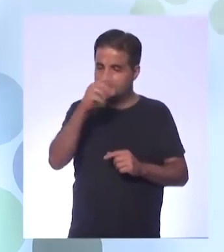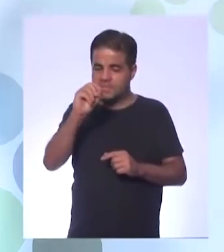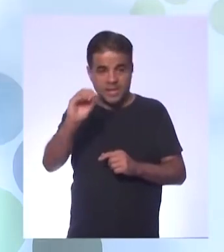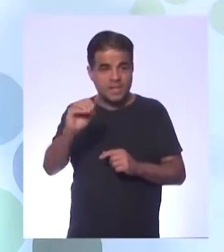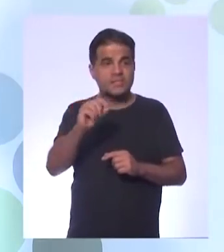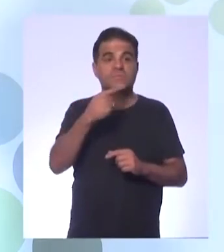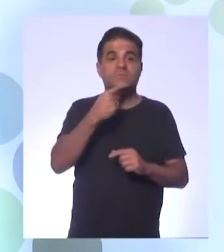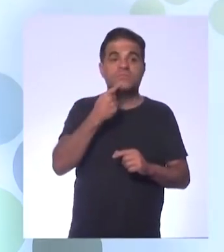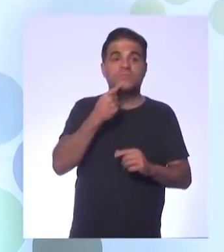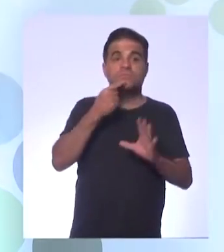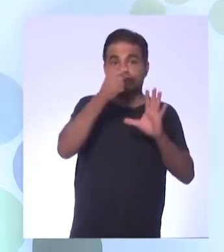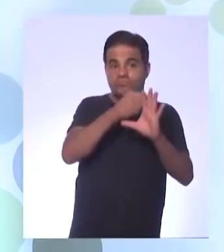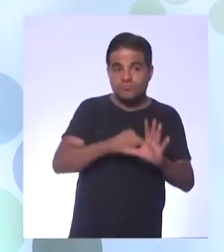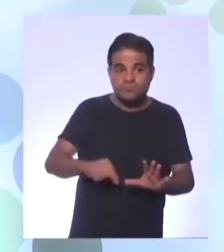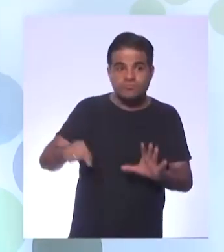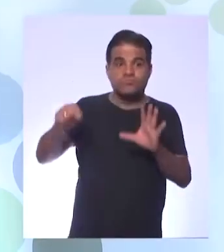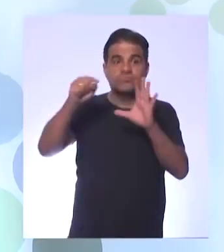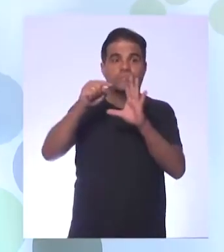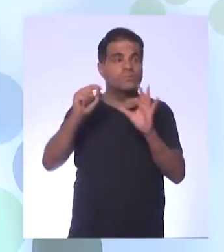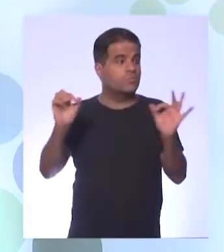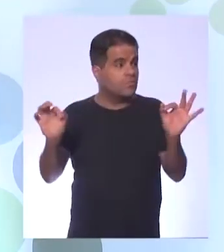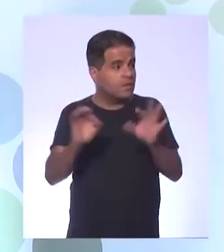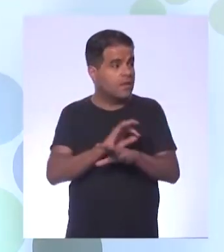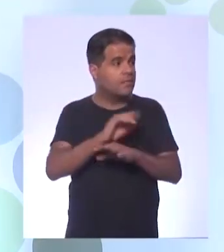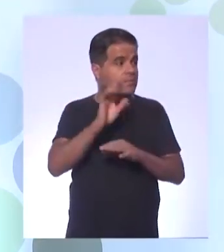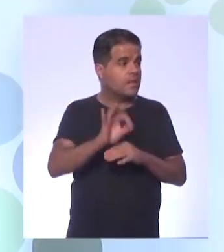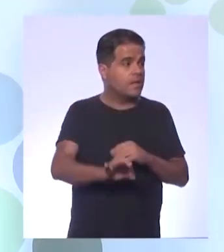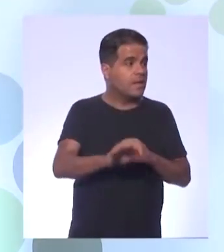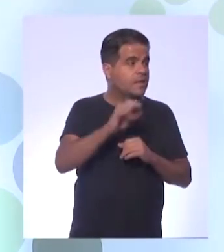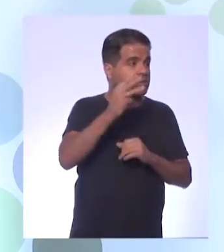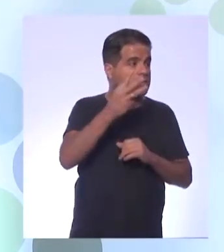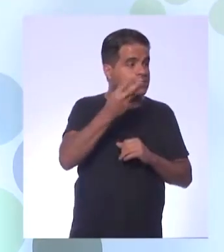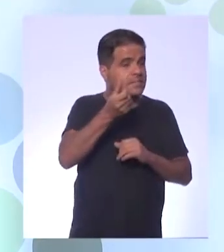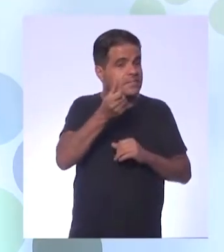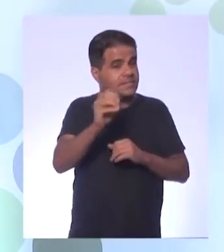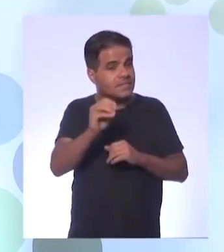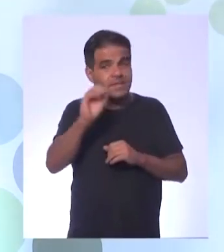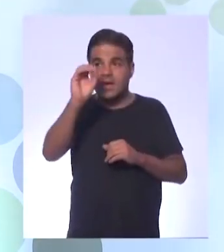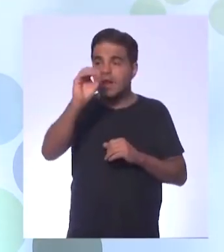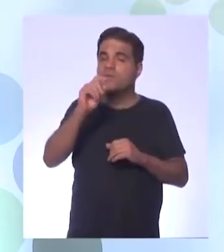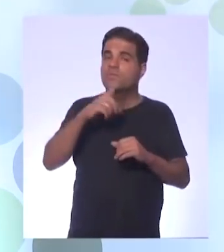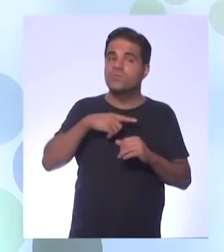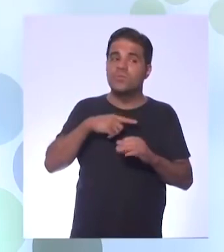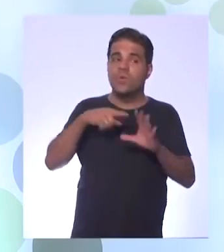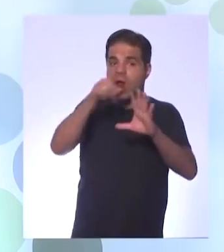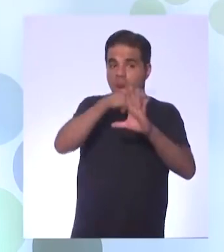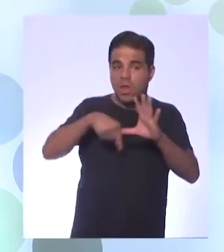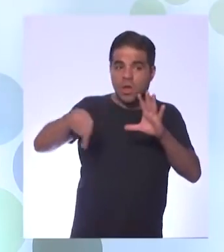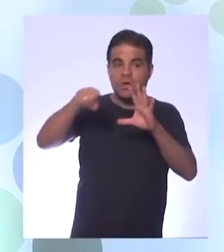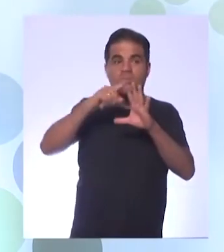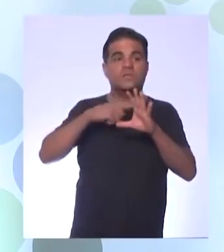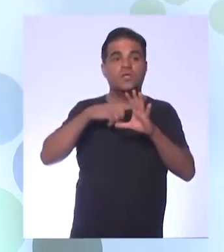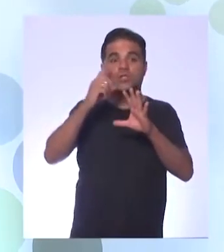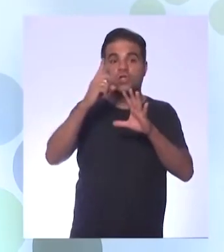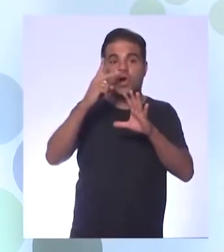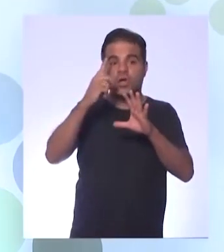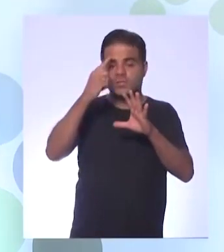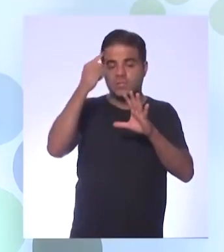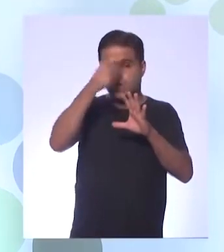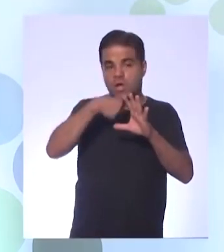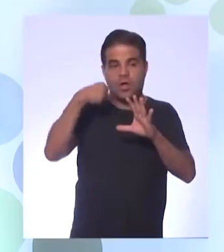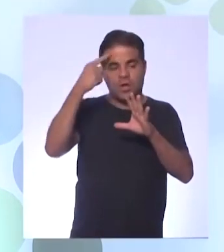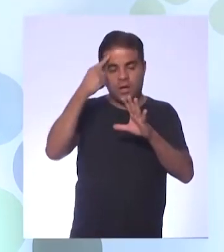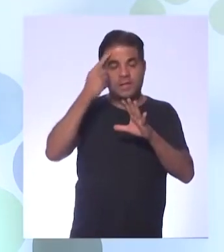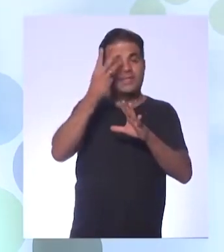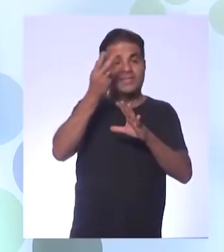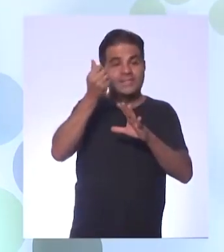falando de um giro completo, porque o relógio dá o giro completo, é 360 graus. No relógio, você tem lá 12 horas marcadas. Então, 360